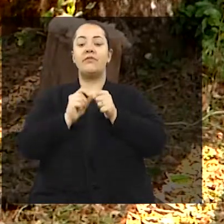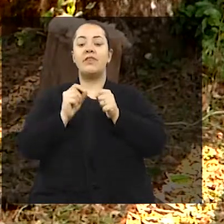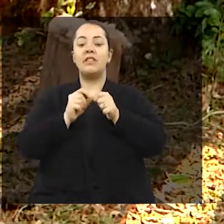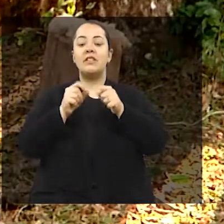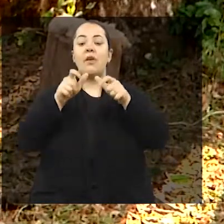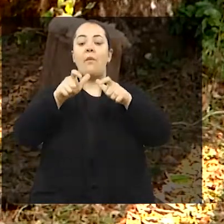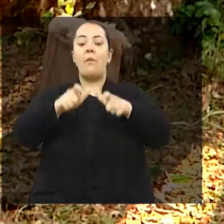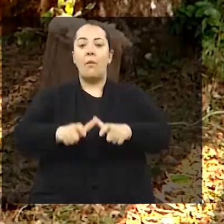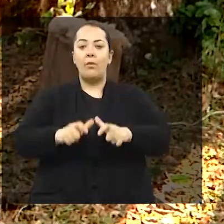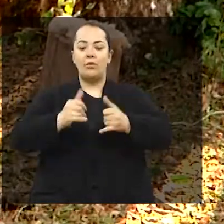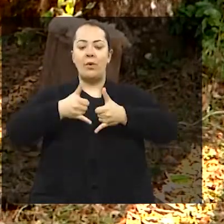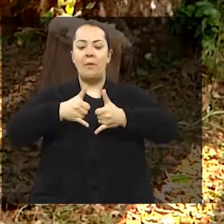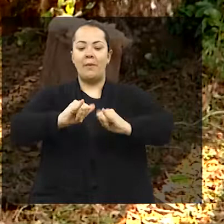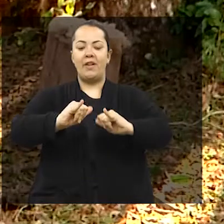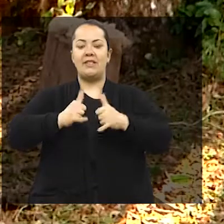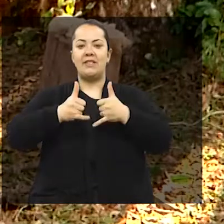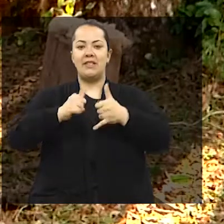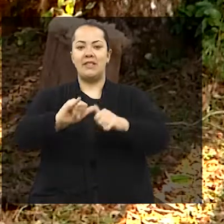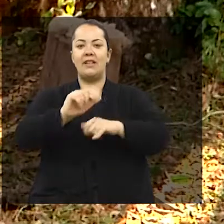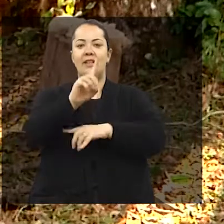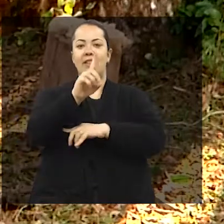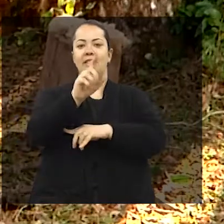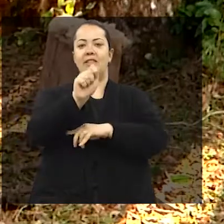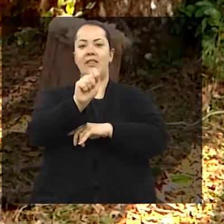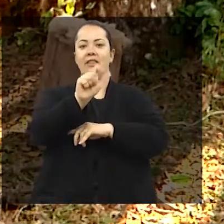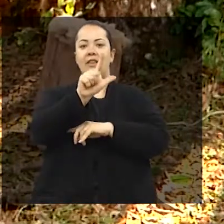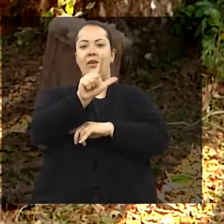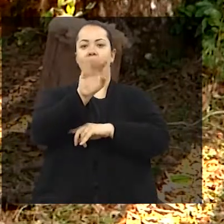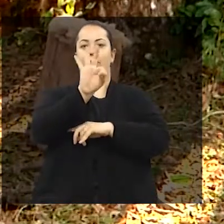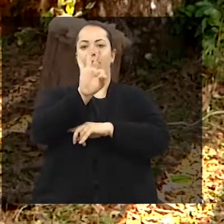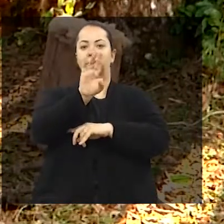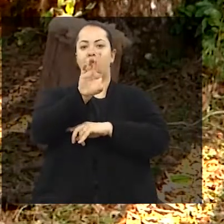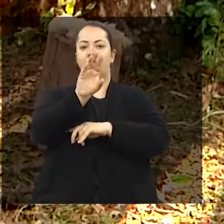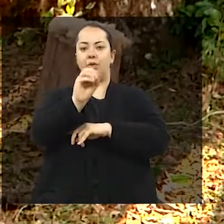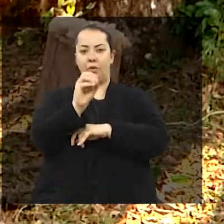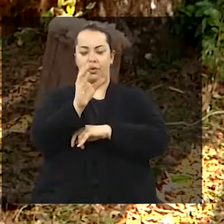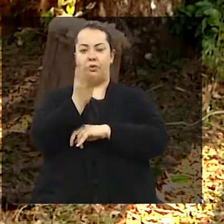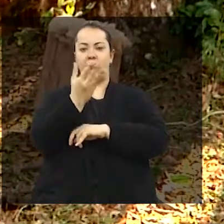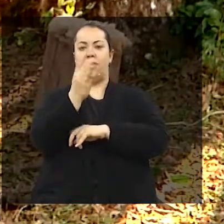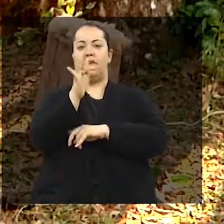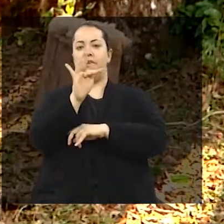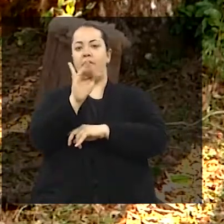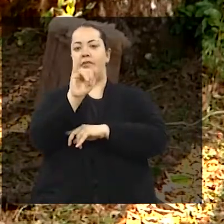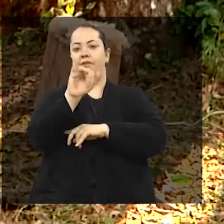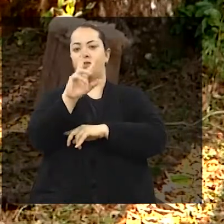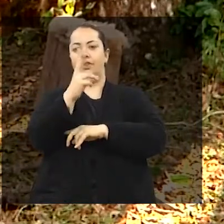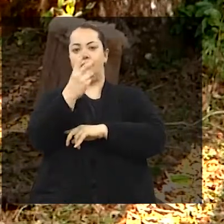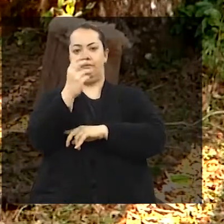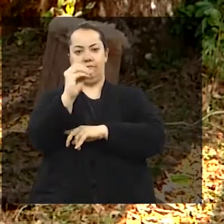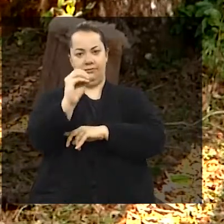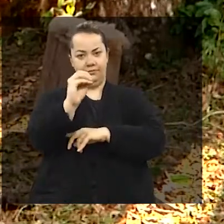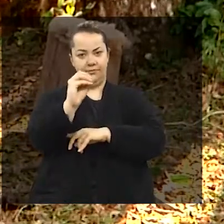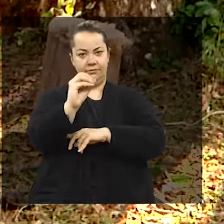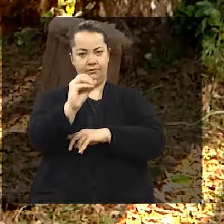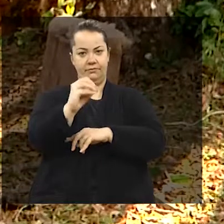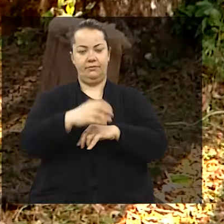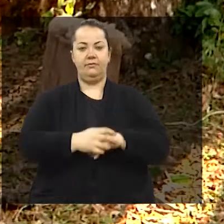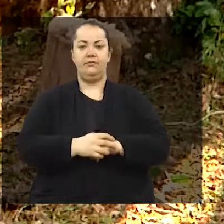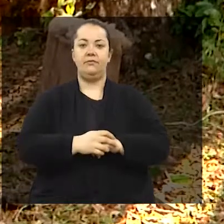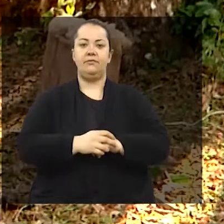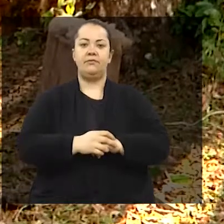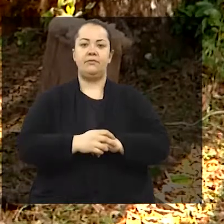da Altro Filho a partir dali então, em 2006 que eu inclusive passei a fazer parte da diretoria da